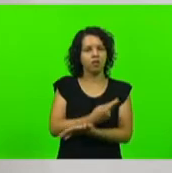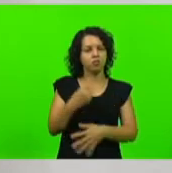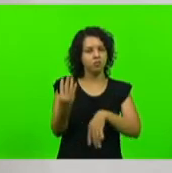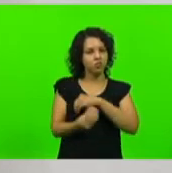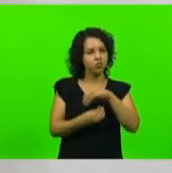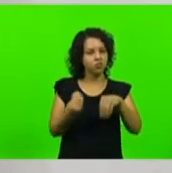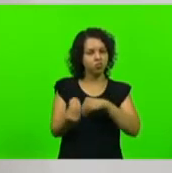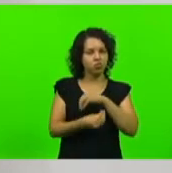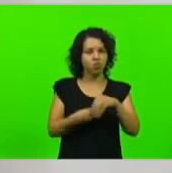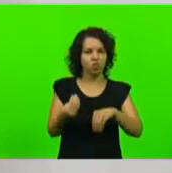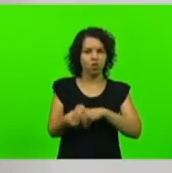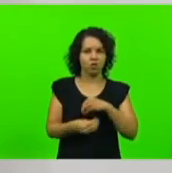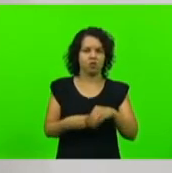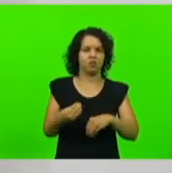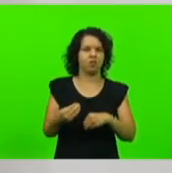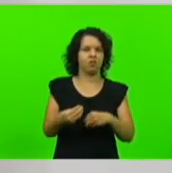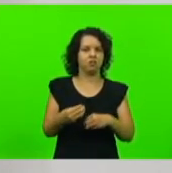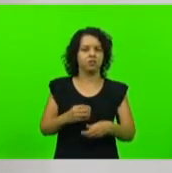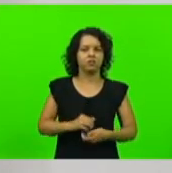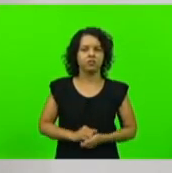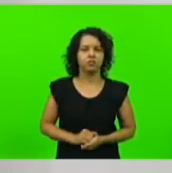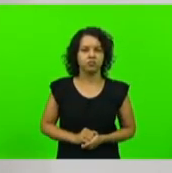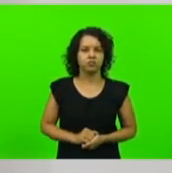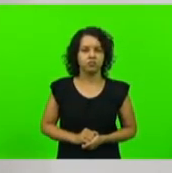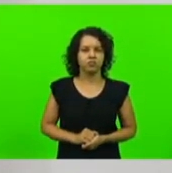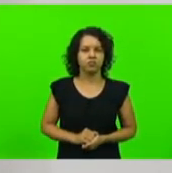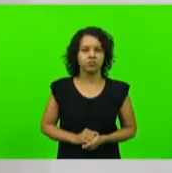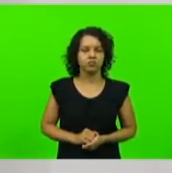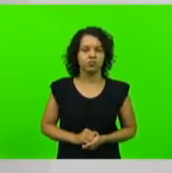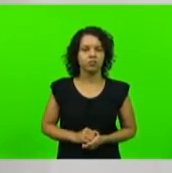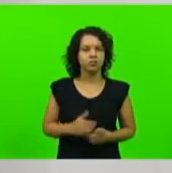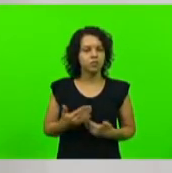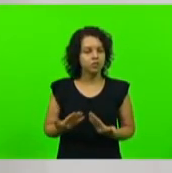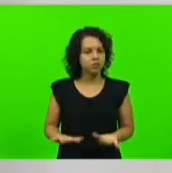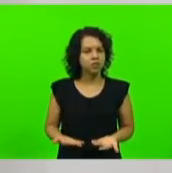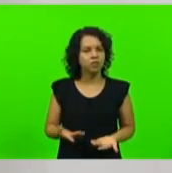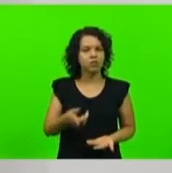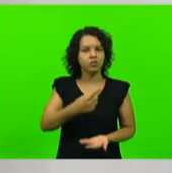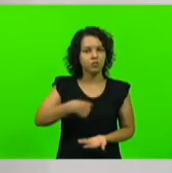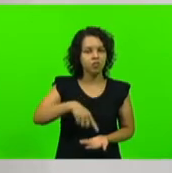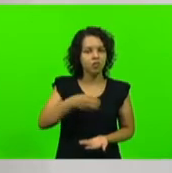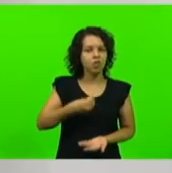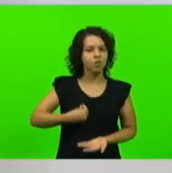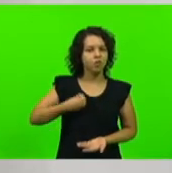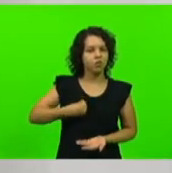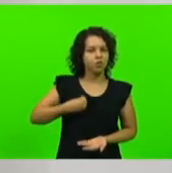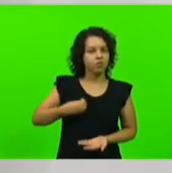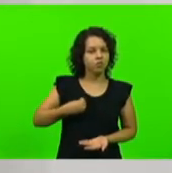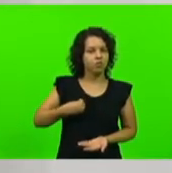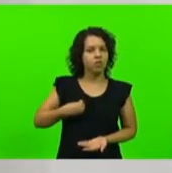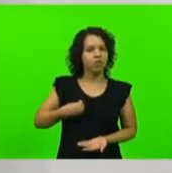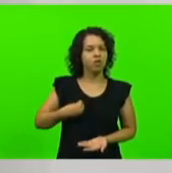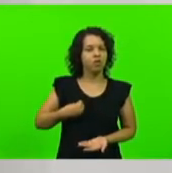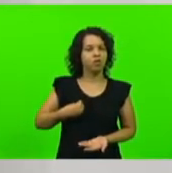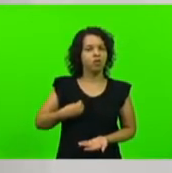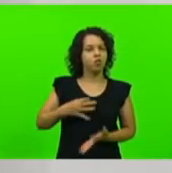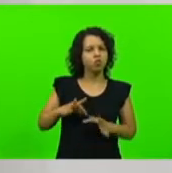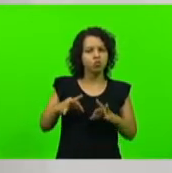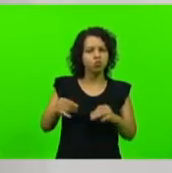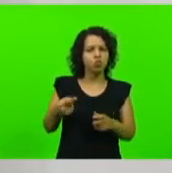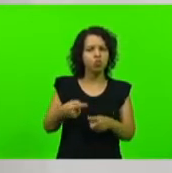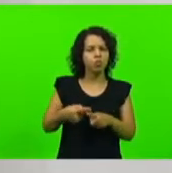misturou-se alhos com bugalhos, né? E então, nós estamos vivendo tudo isso por conta da